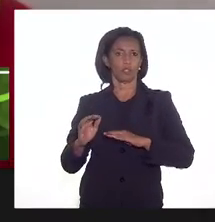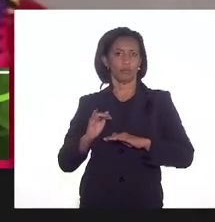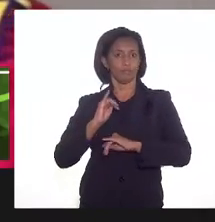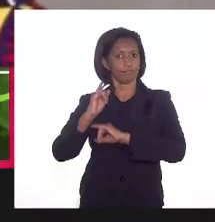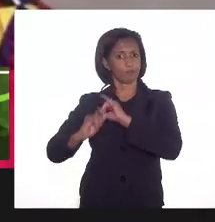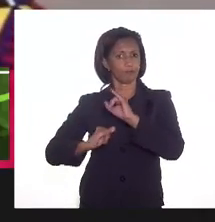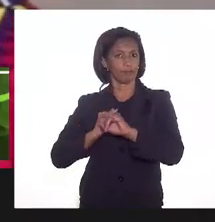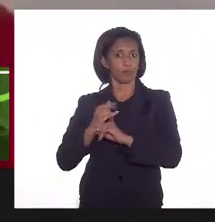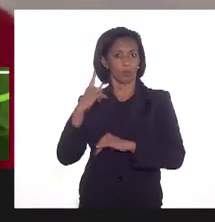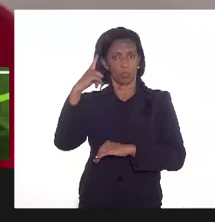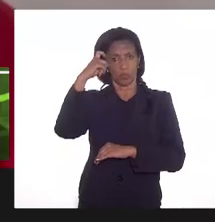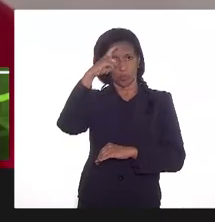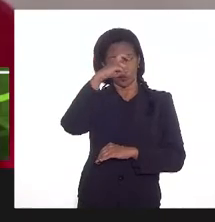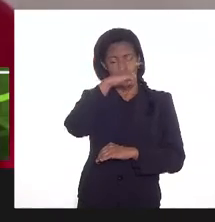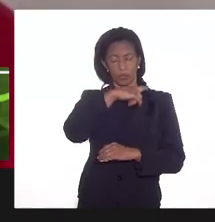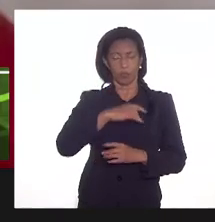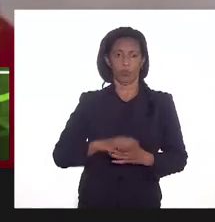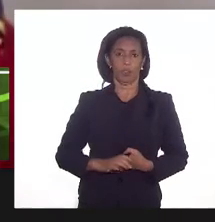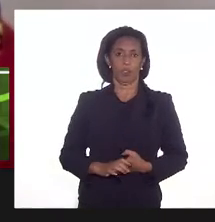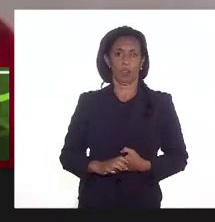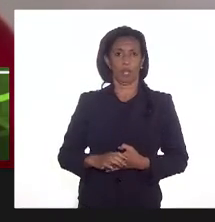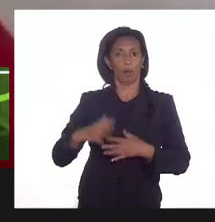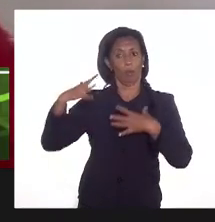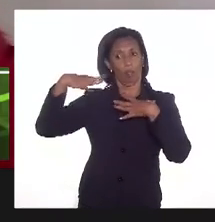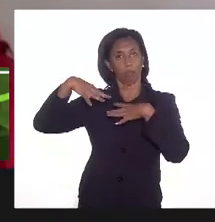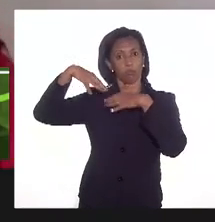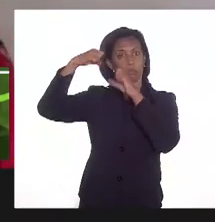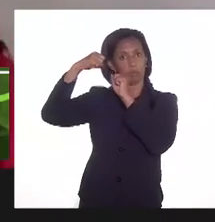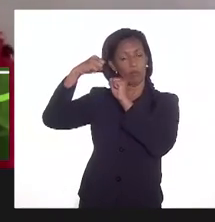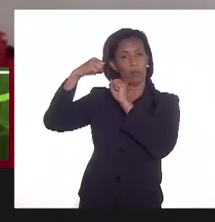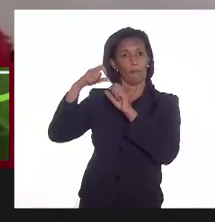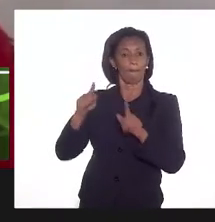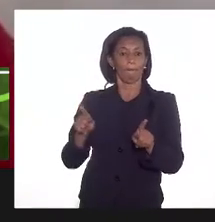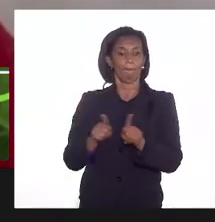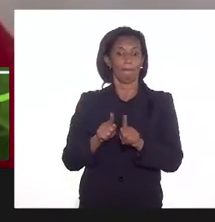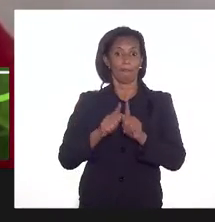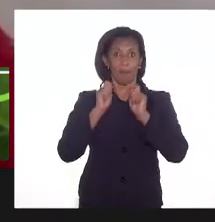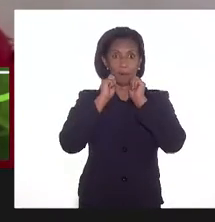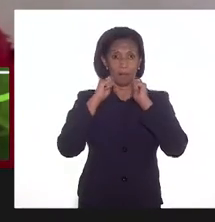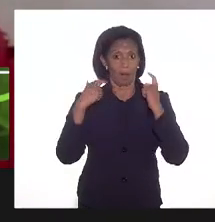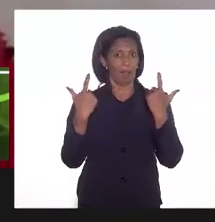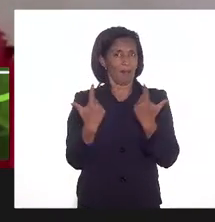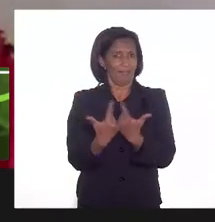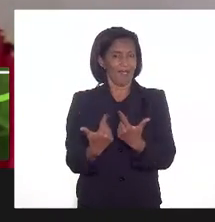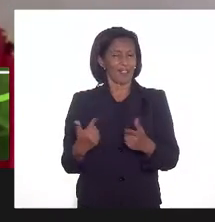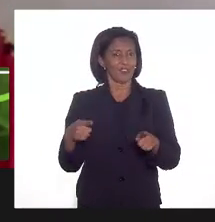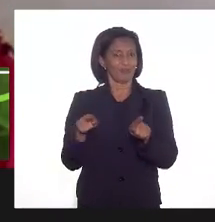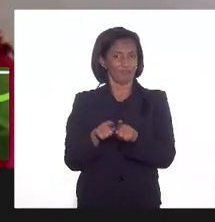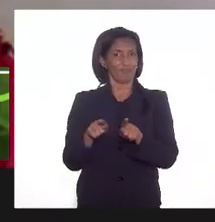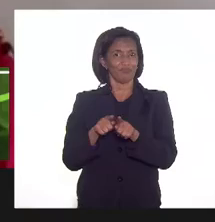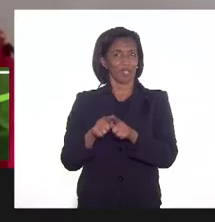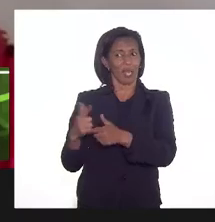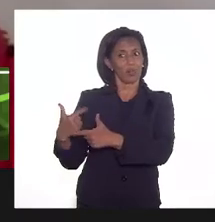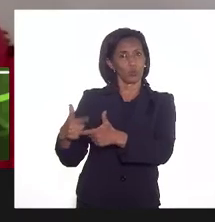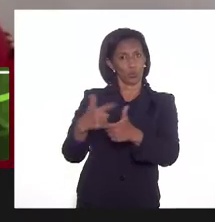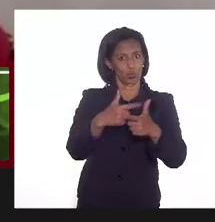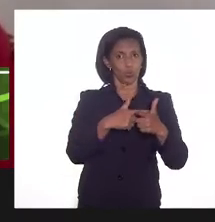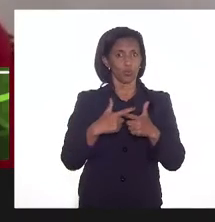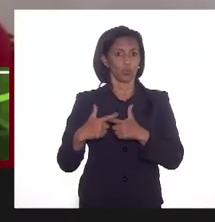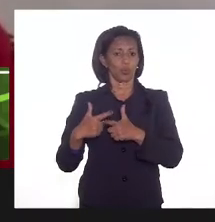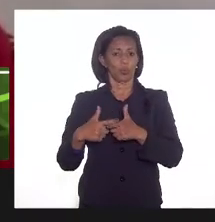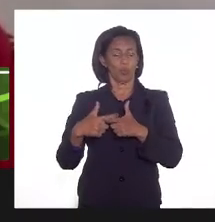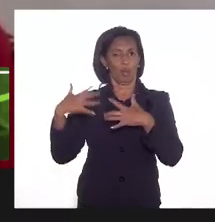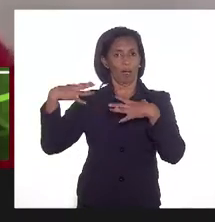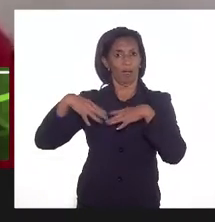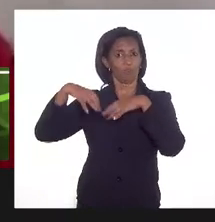as dificuldades de acesso a partir da queda de luz a gente também na Alerj está enfrentando algumas turbulências devido a